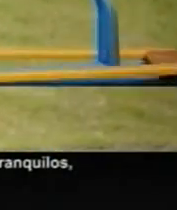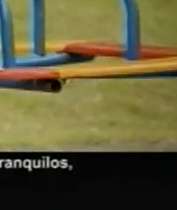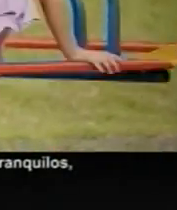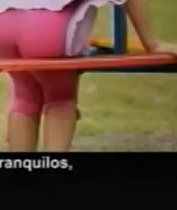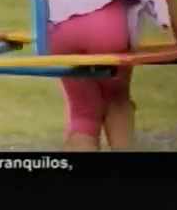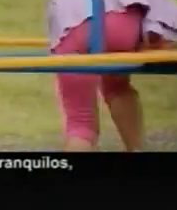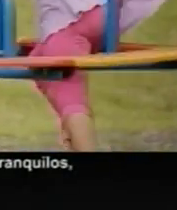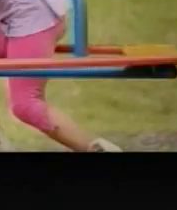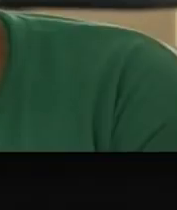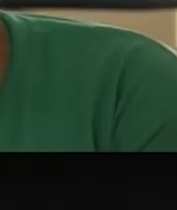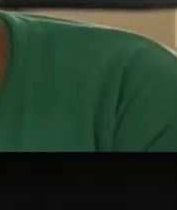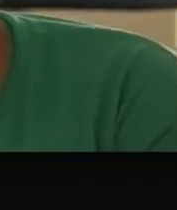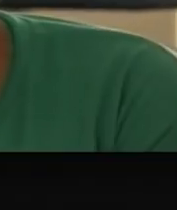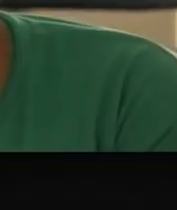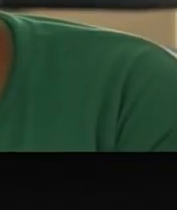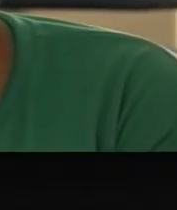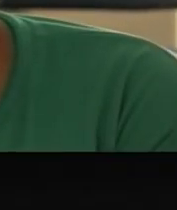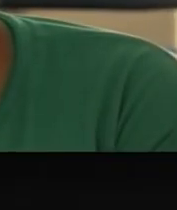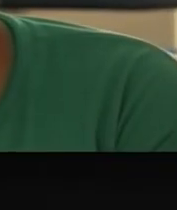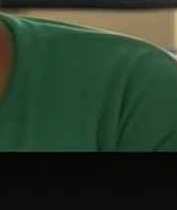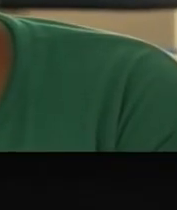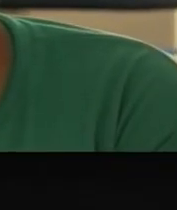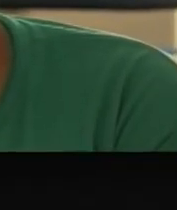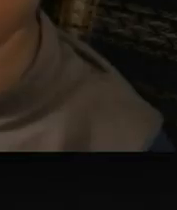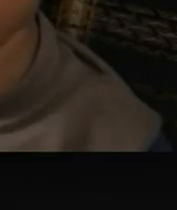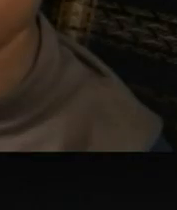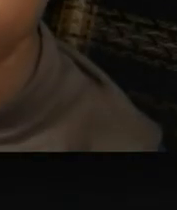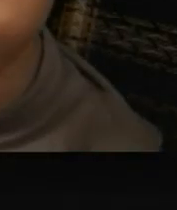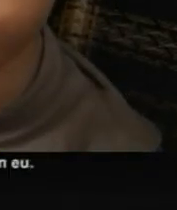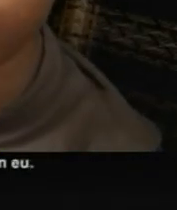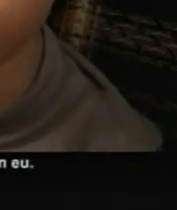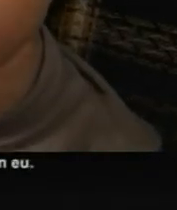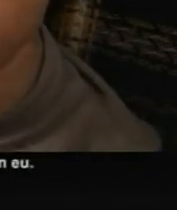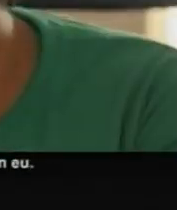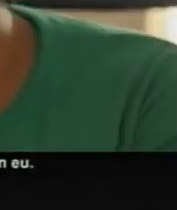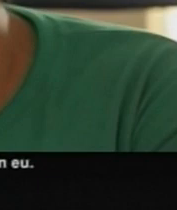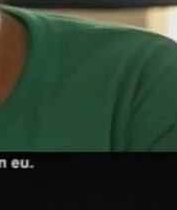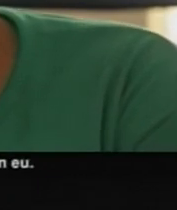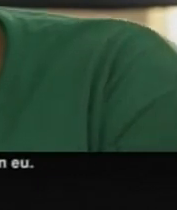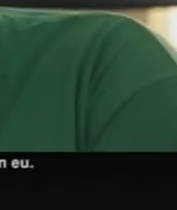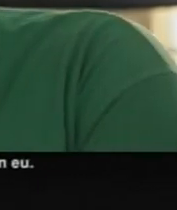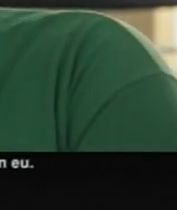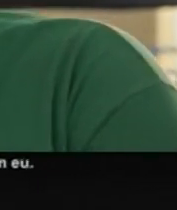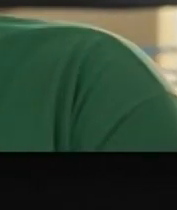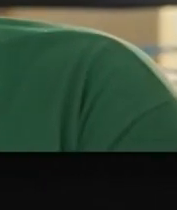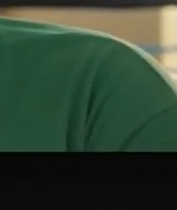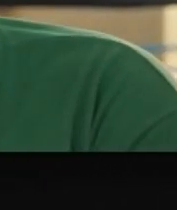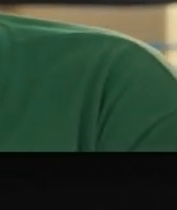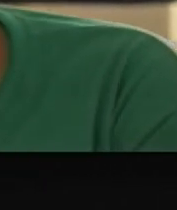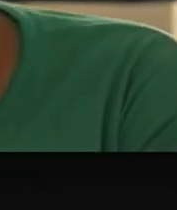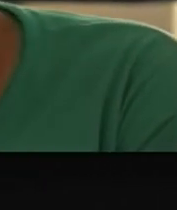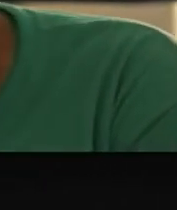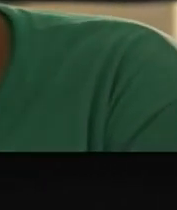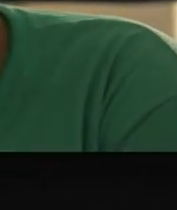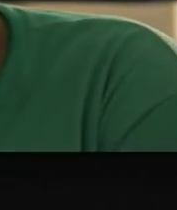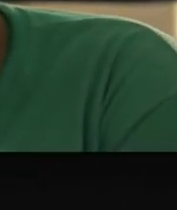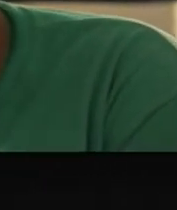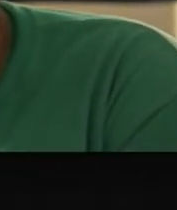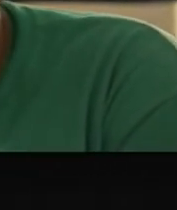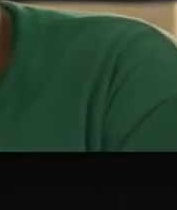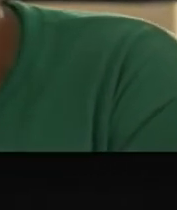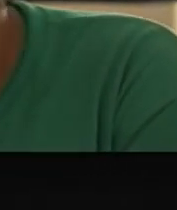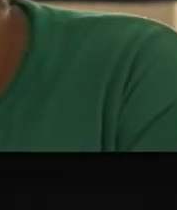trabalhem tranquilo, né? Tenham um serviço adequado. Também seja uma vencedora que nem eu, que batalhe, lute e